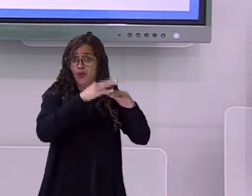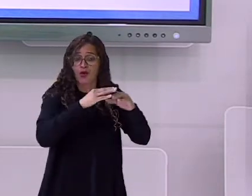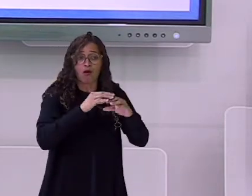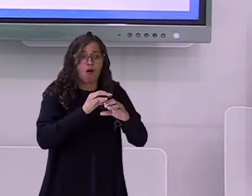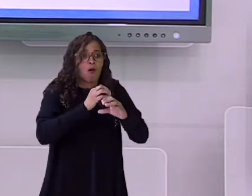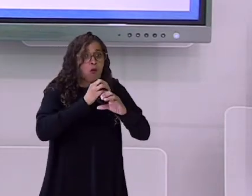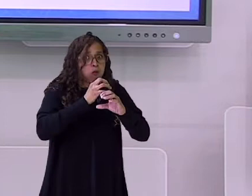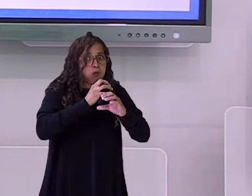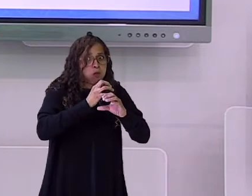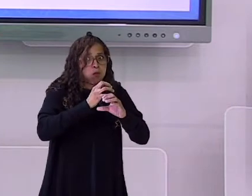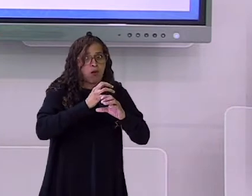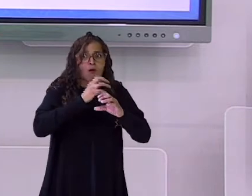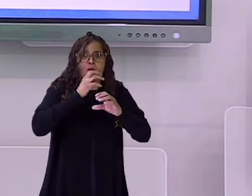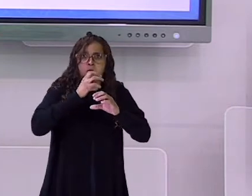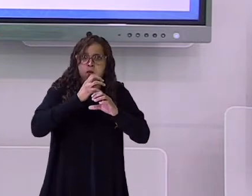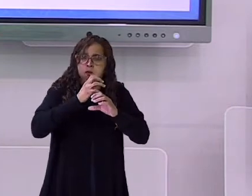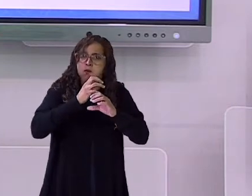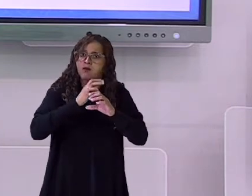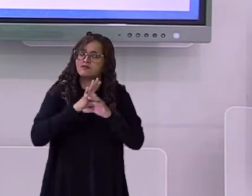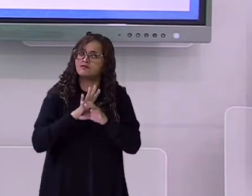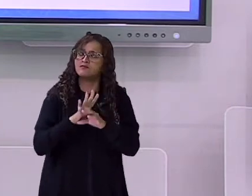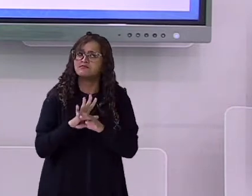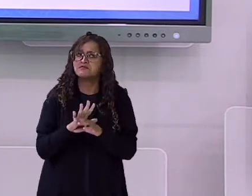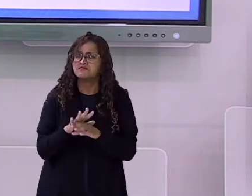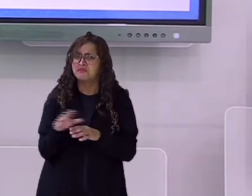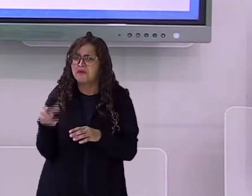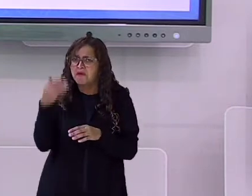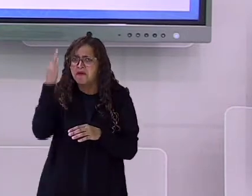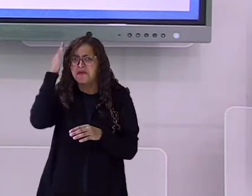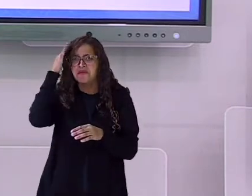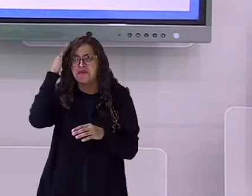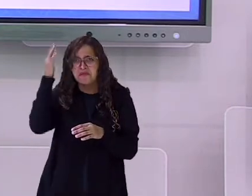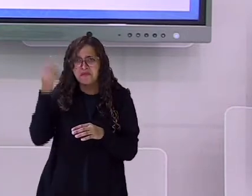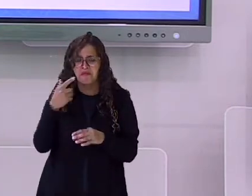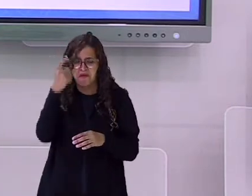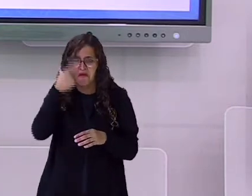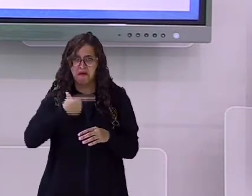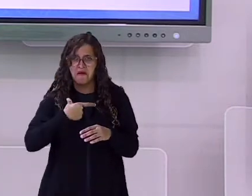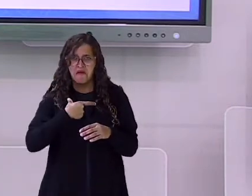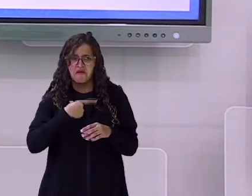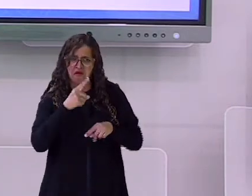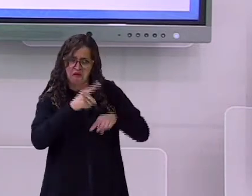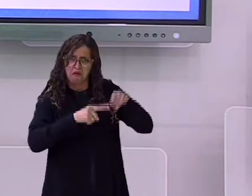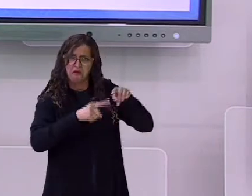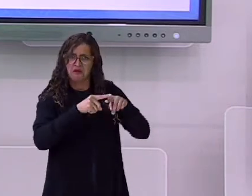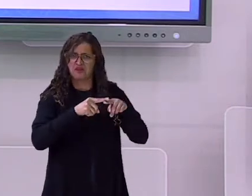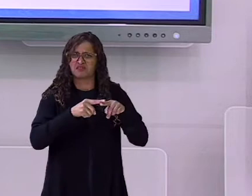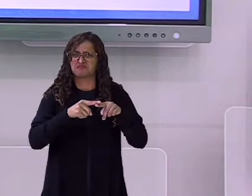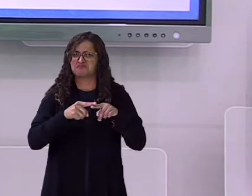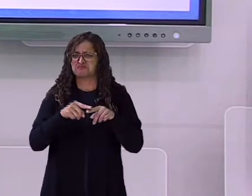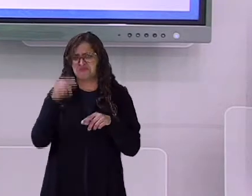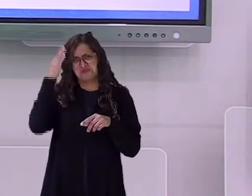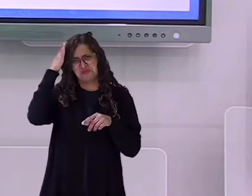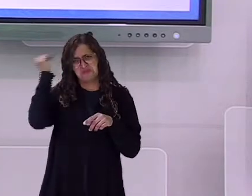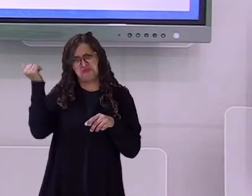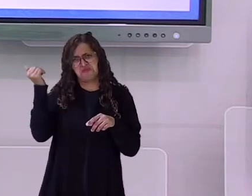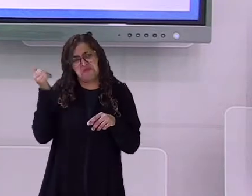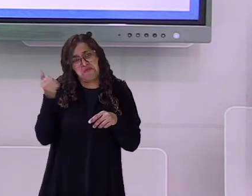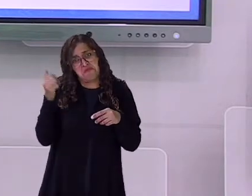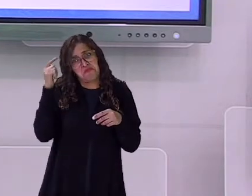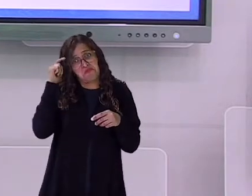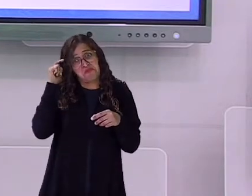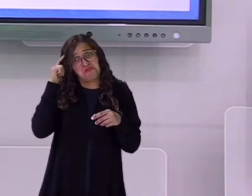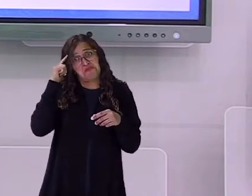sopra. E engraçado, né? Eu achava que eu não sabia tocar nenhum instrumento de sopro, mas estudando e preparando